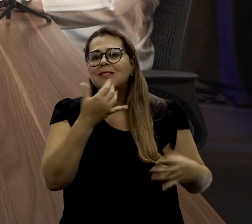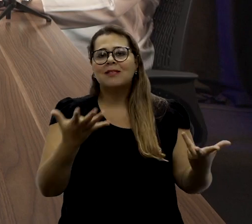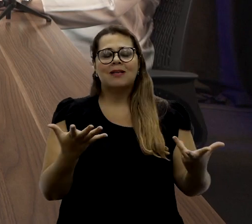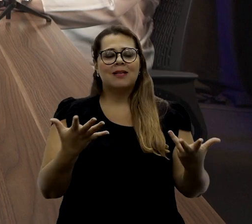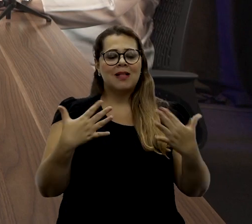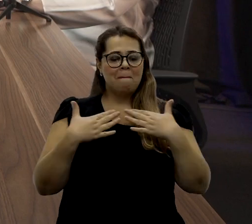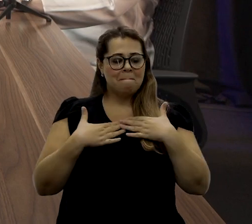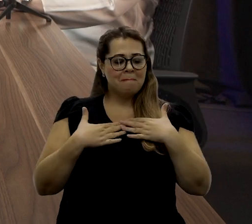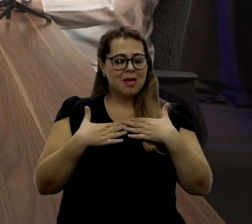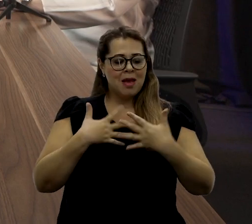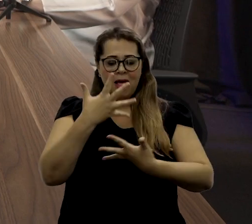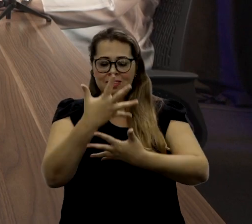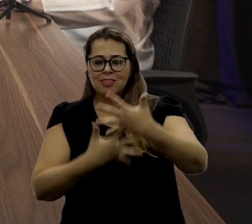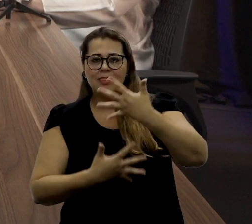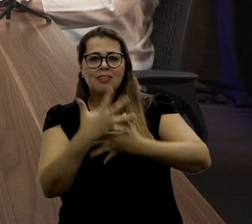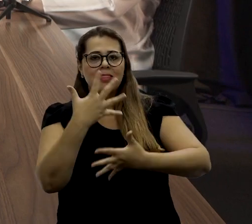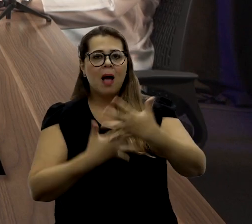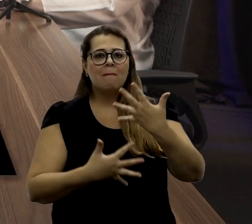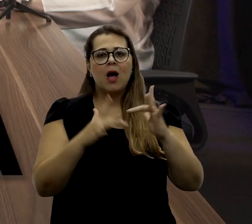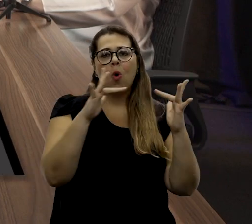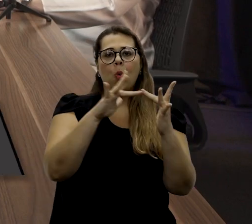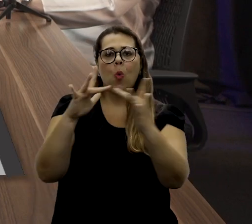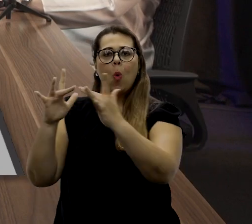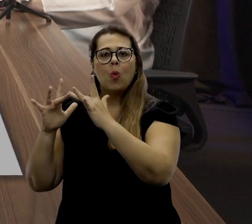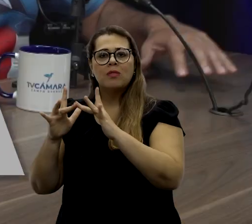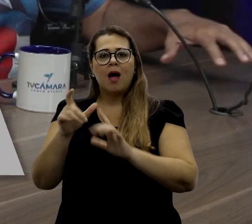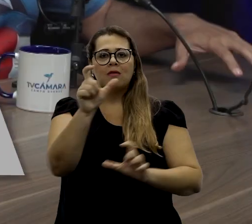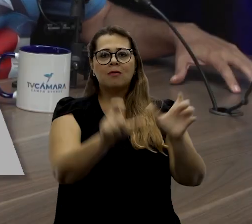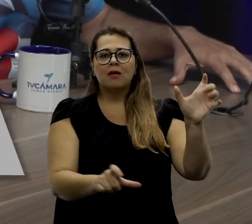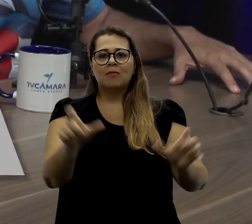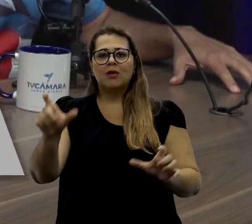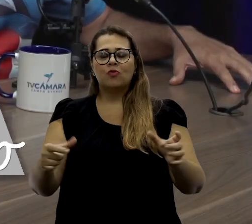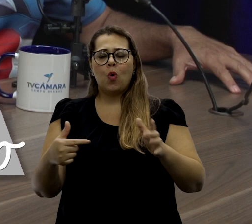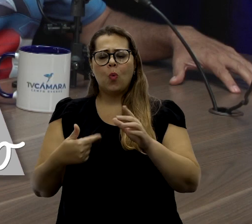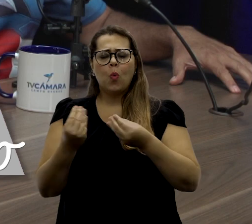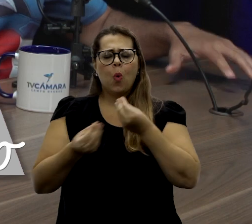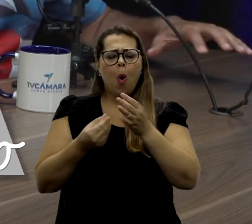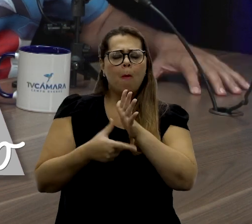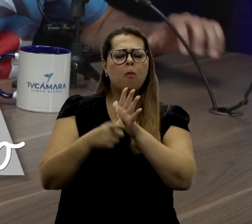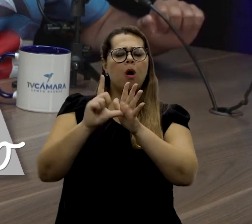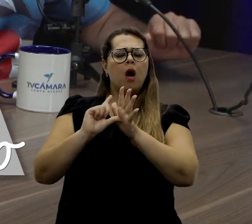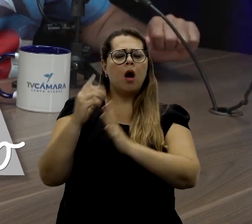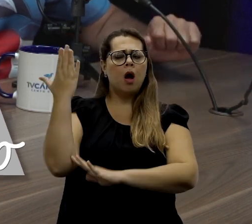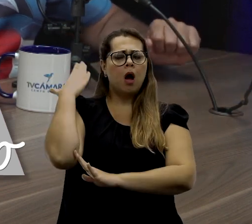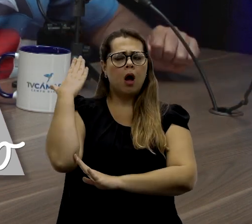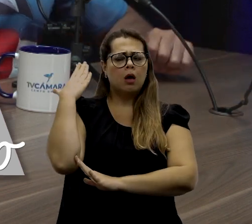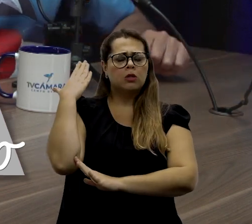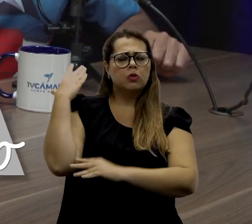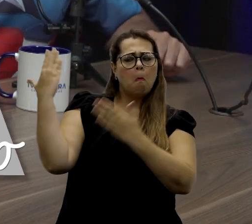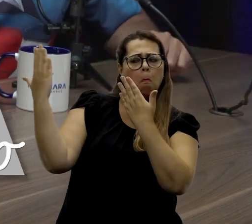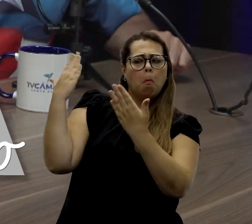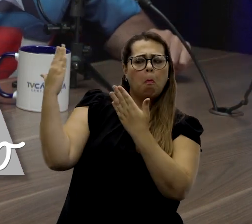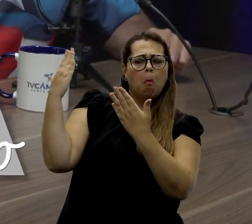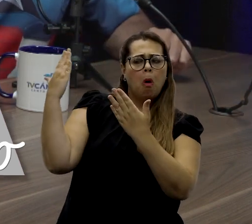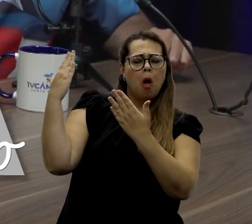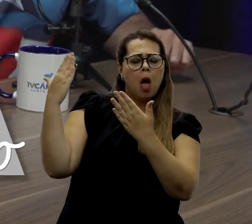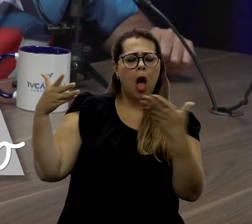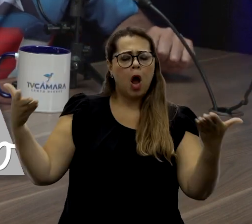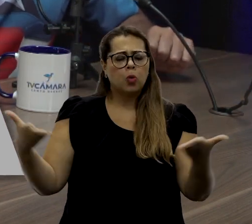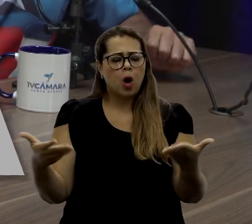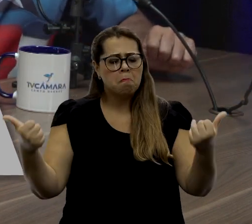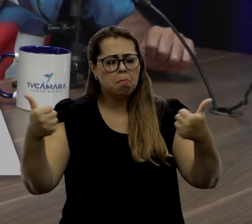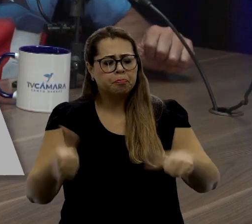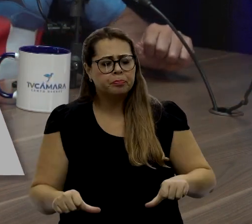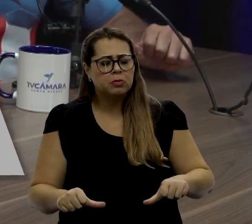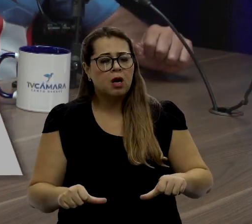me atrapalhando o convívio com as pessoas? Como é que eu era antes, como é que eu estou agora? E nesse momento, eu acredito que a pessoa precisa